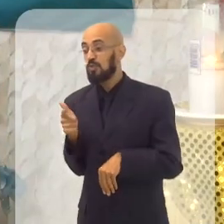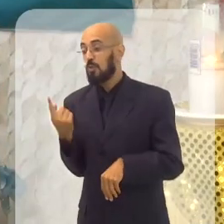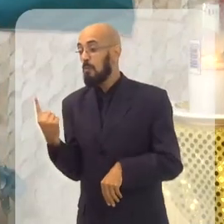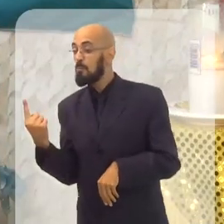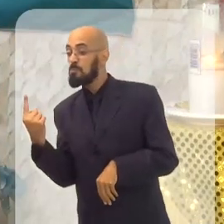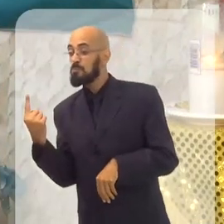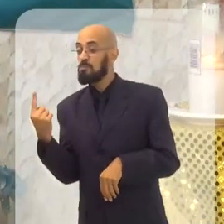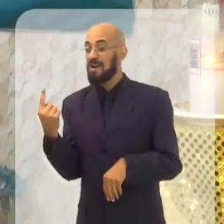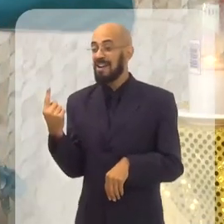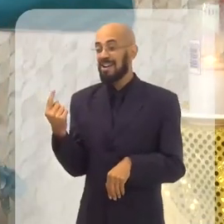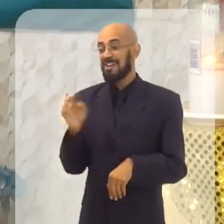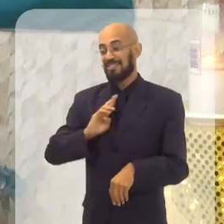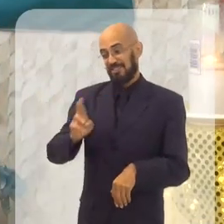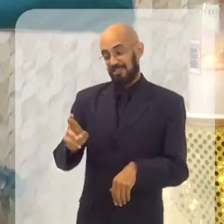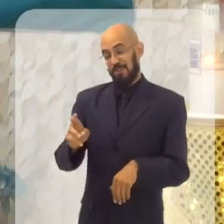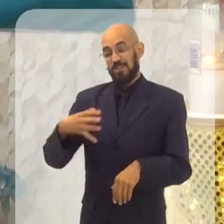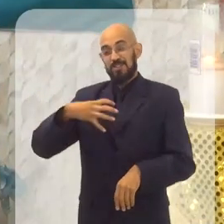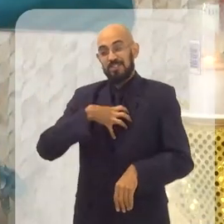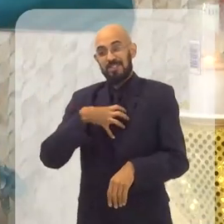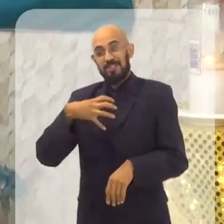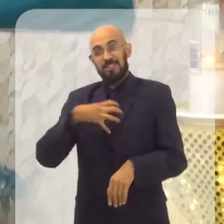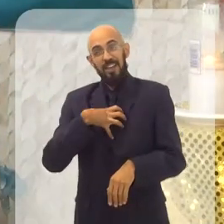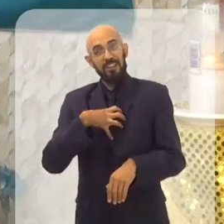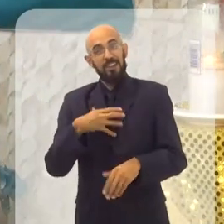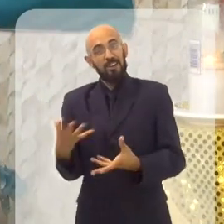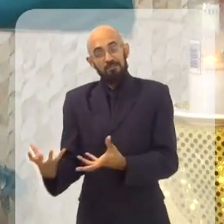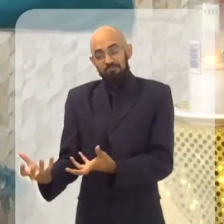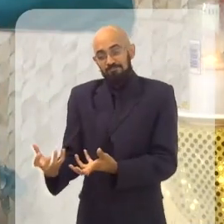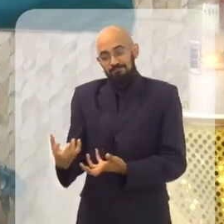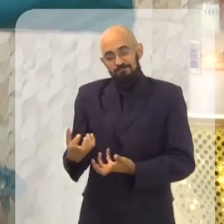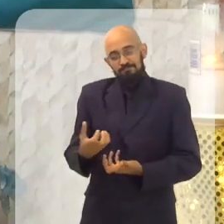uma religião. Então, as pessoas se sentem...